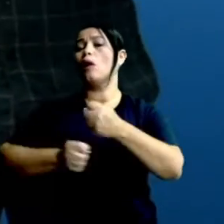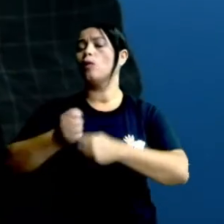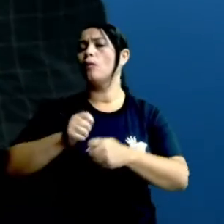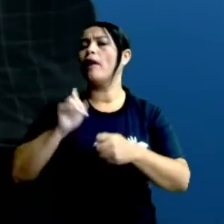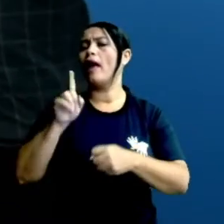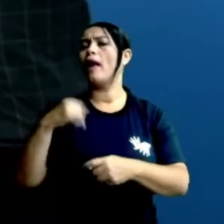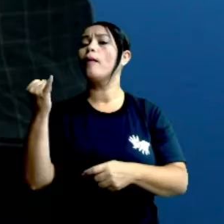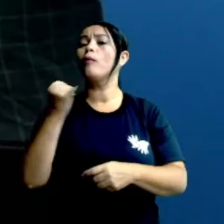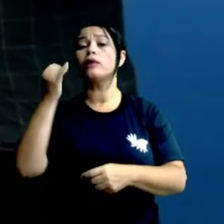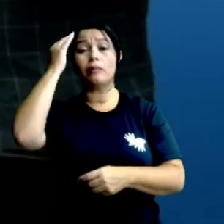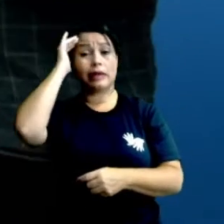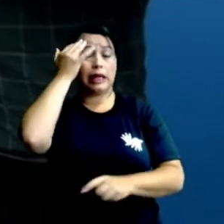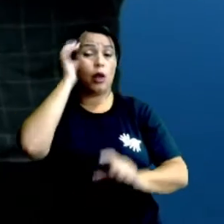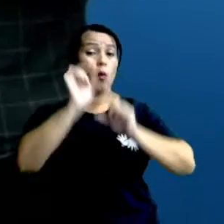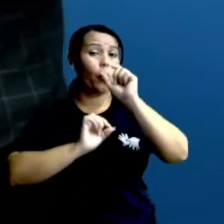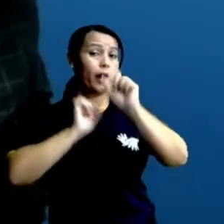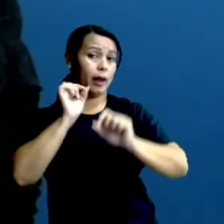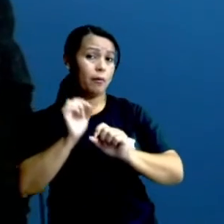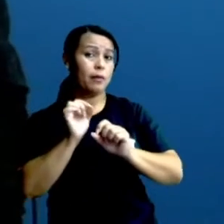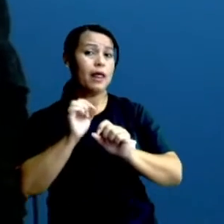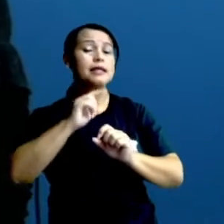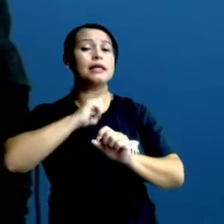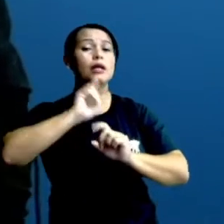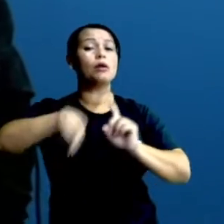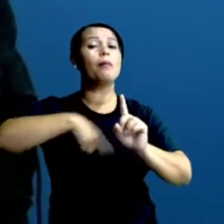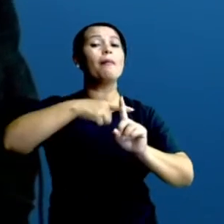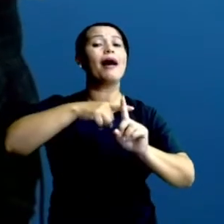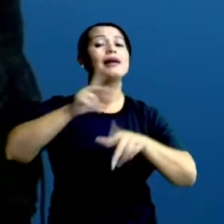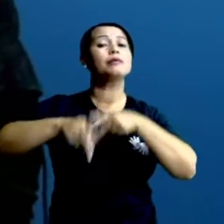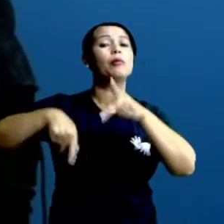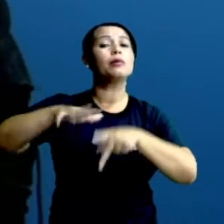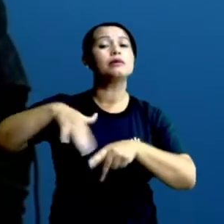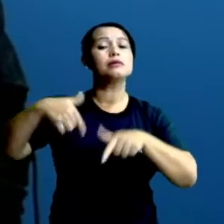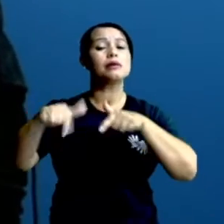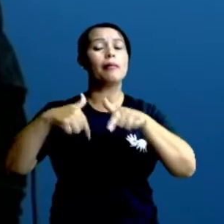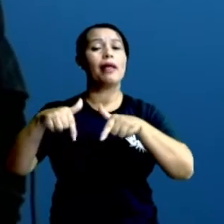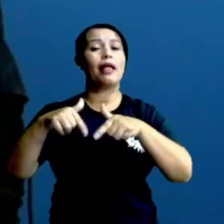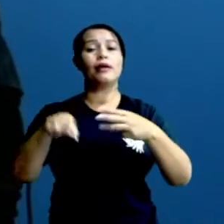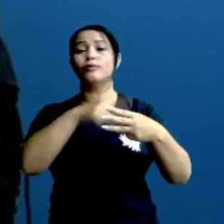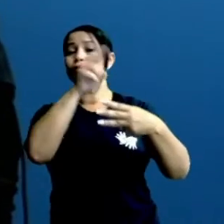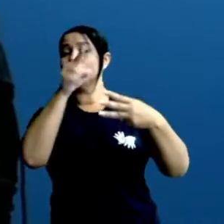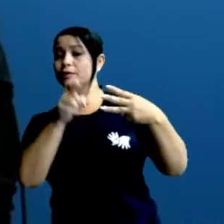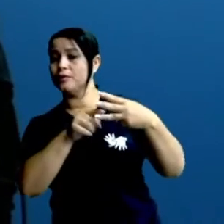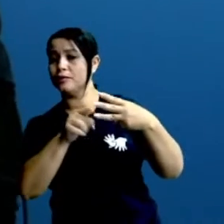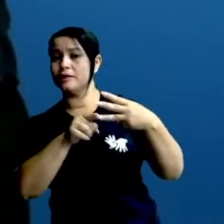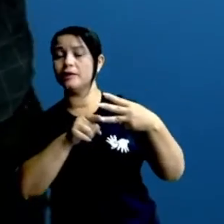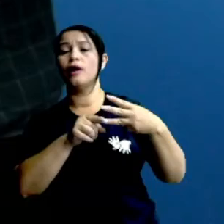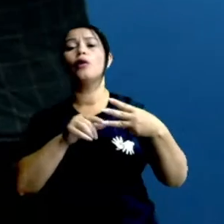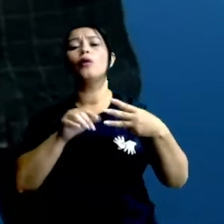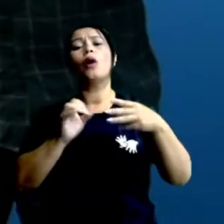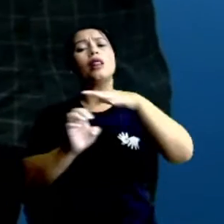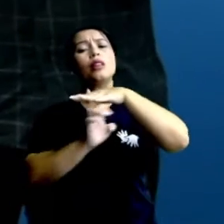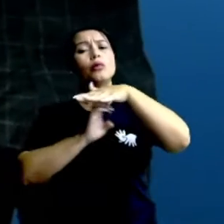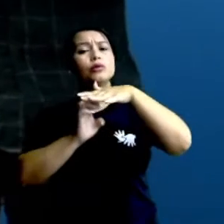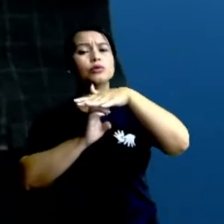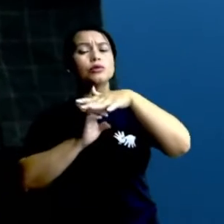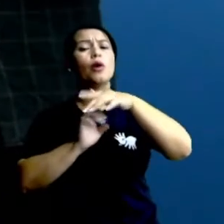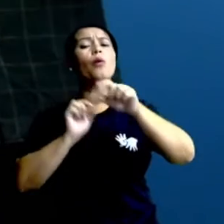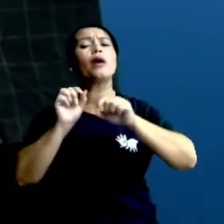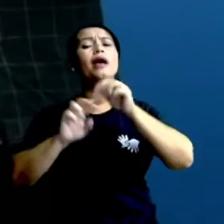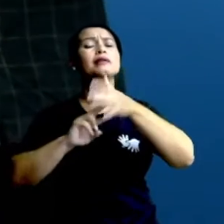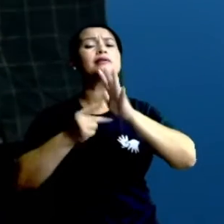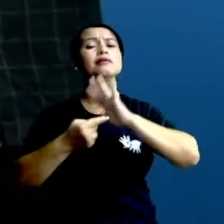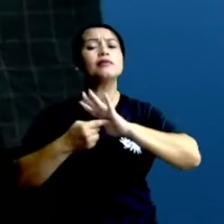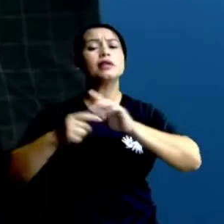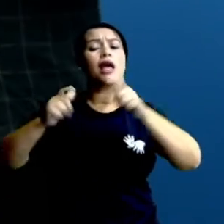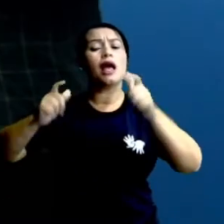ela é importante para a gente entender o seguinte, quanto mais a população trabalha no setor terciário e industrial, implica dizer que